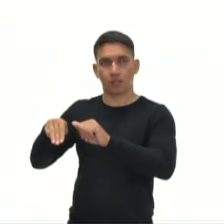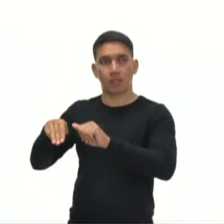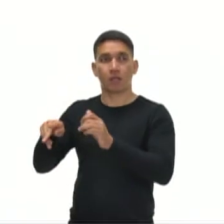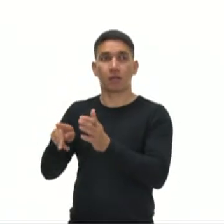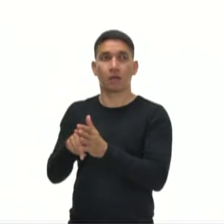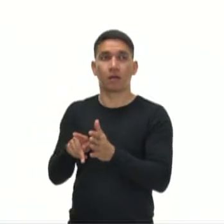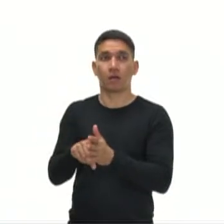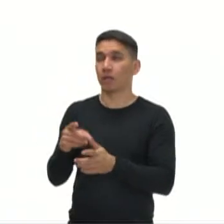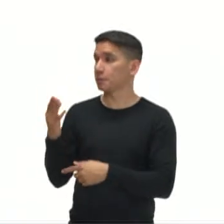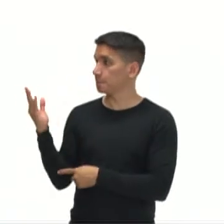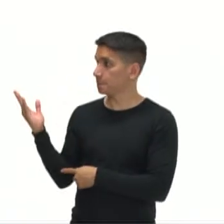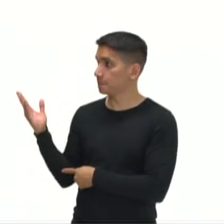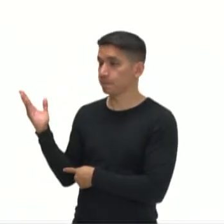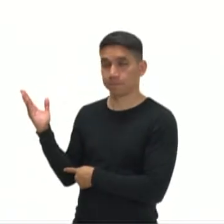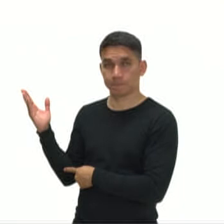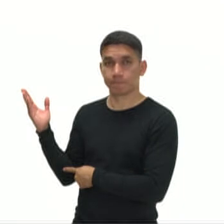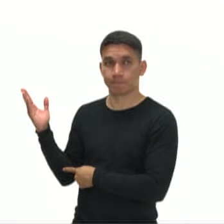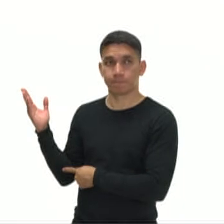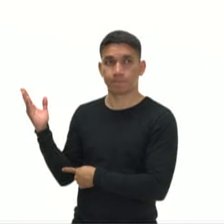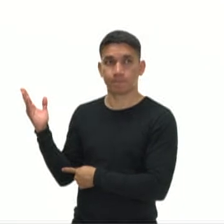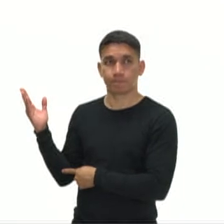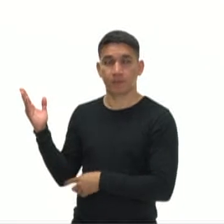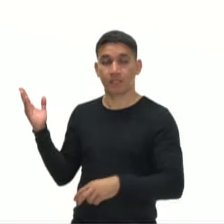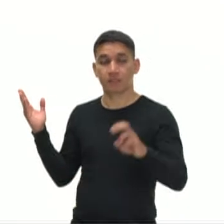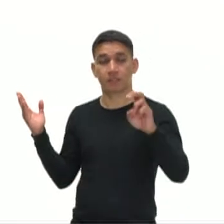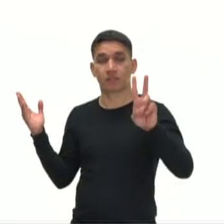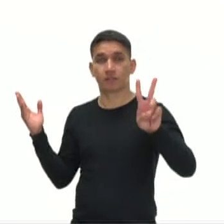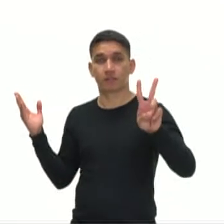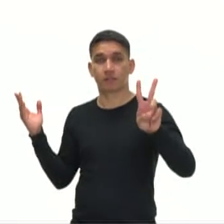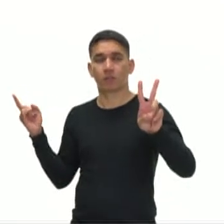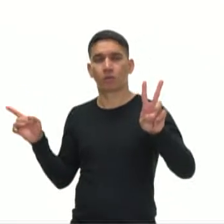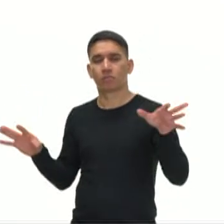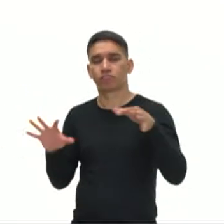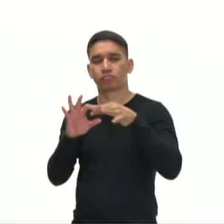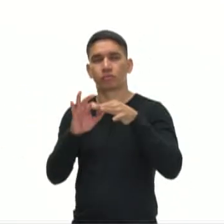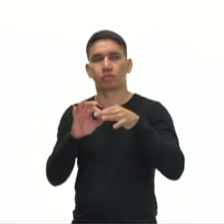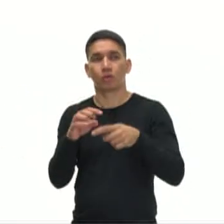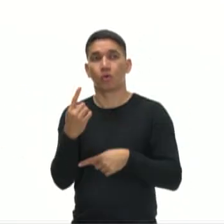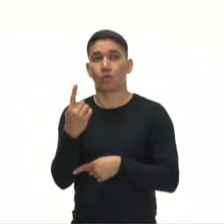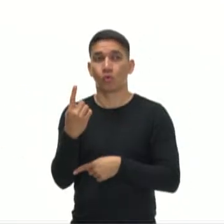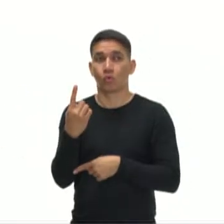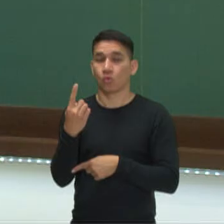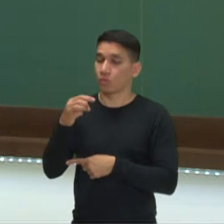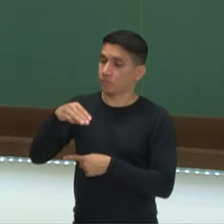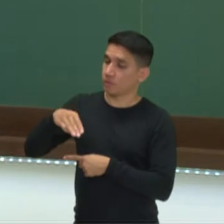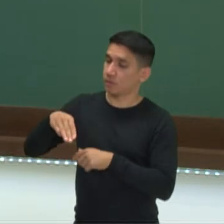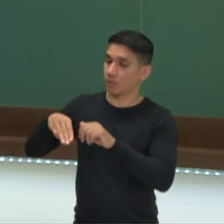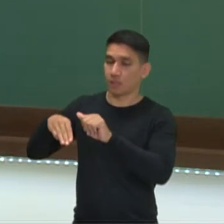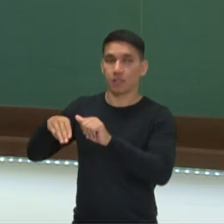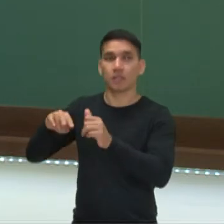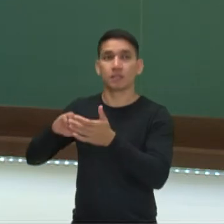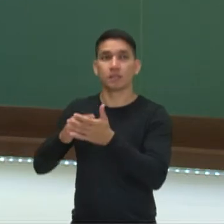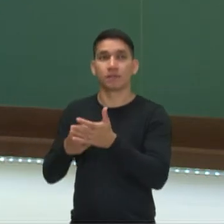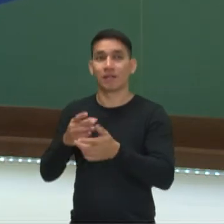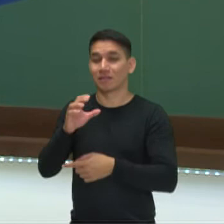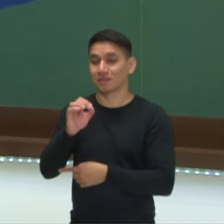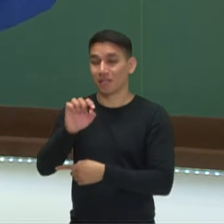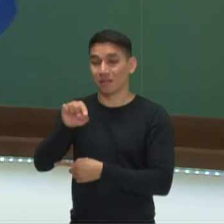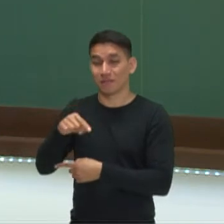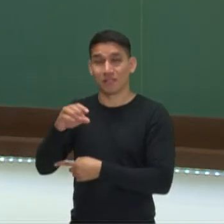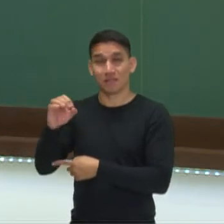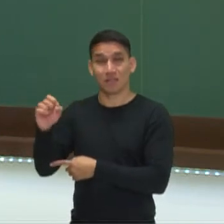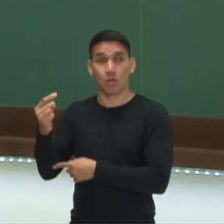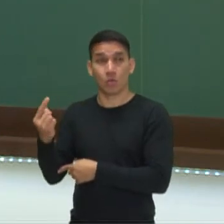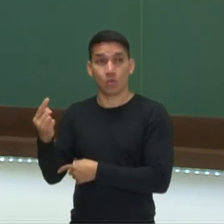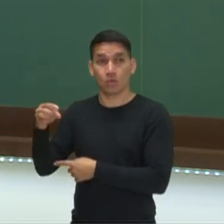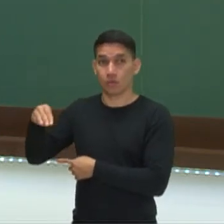essa coordenada aqui que é mais fácil, e 5 volts. 1 miliampere é 1 milésimo de ampere, 0,001 ampere.